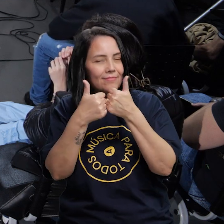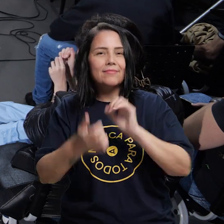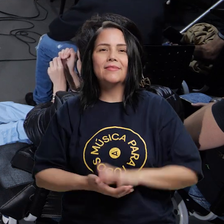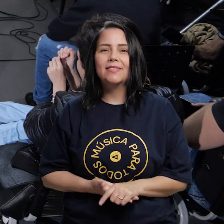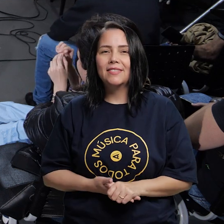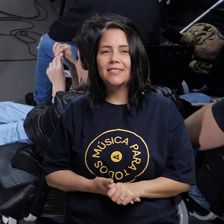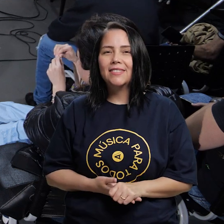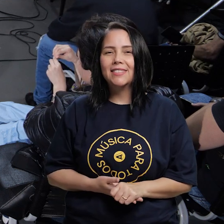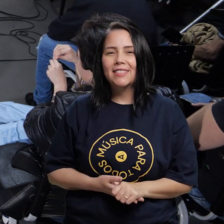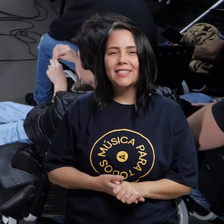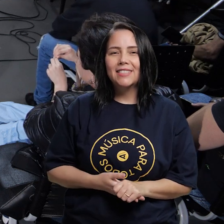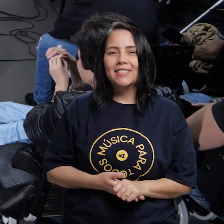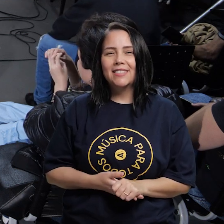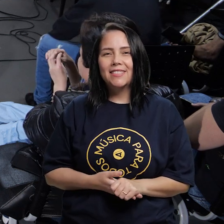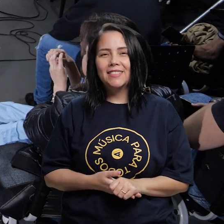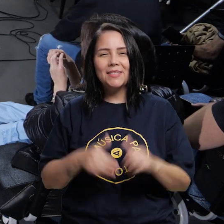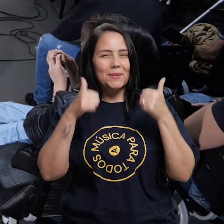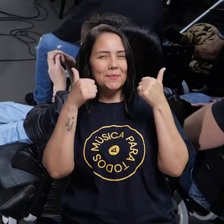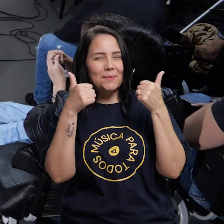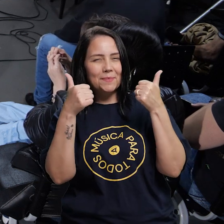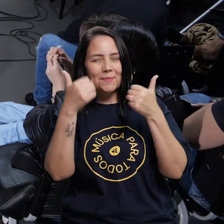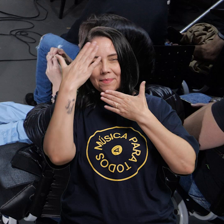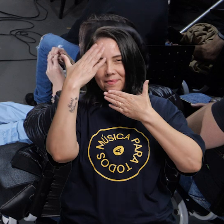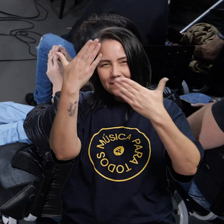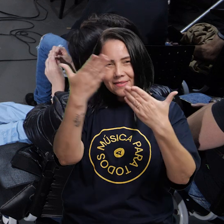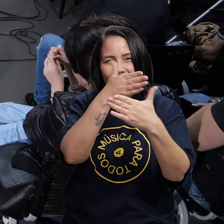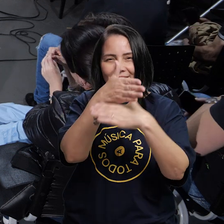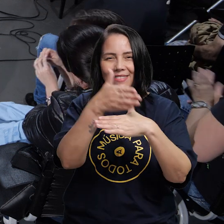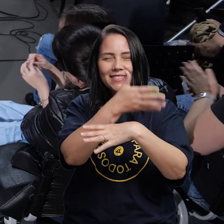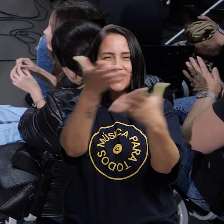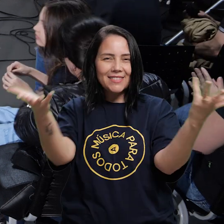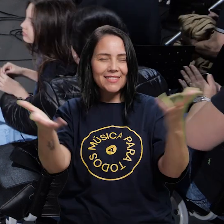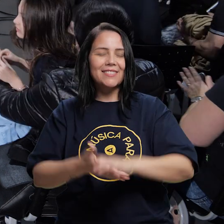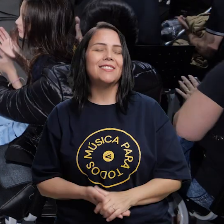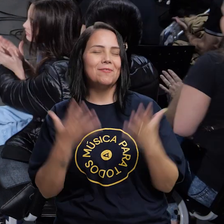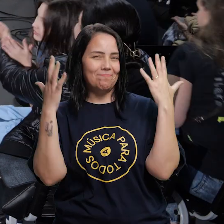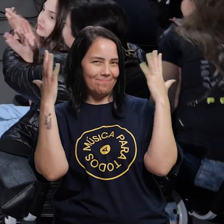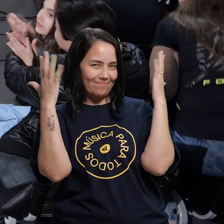vocês, também pode estar ajudando aqui. Beleza, pessoal? Obrigado pela participação de todos.